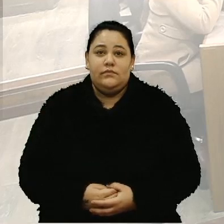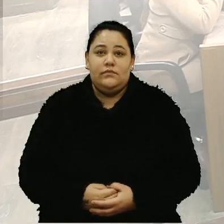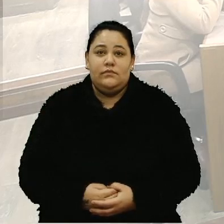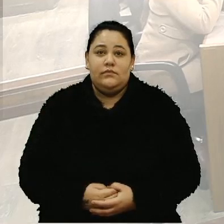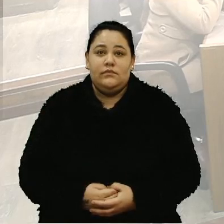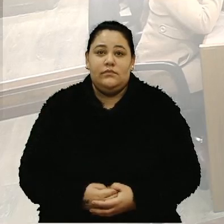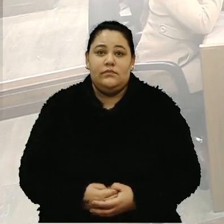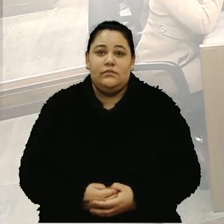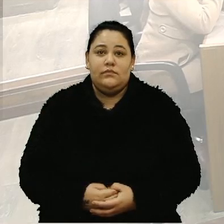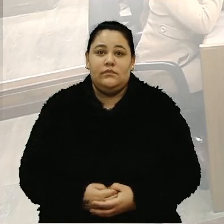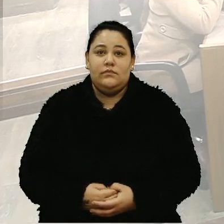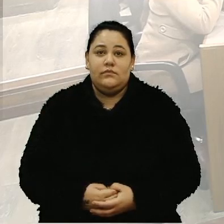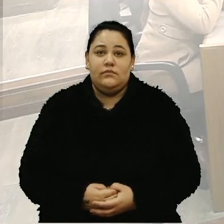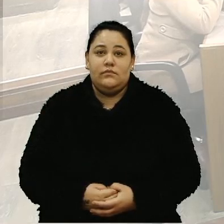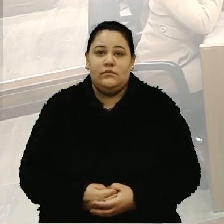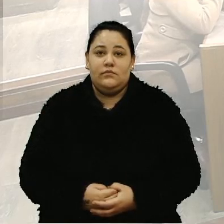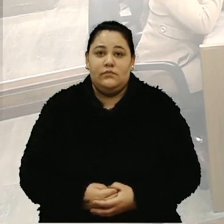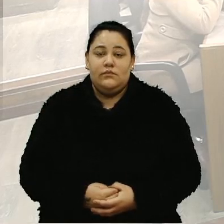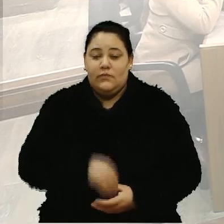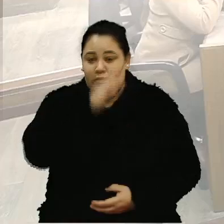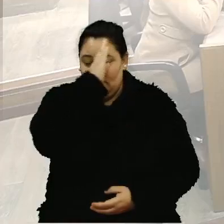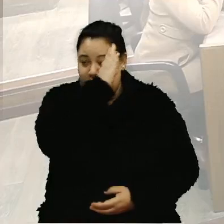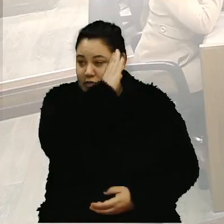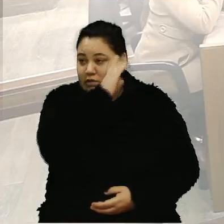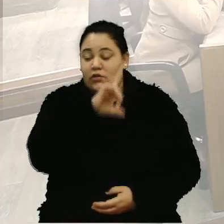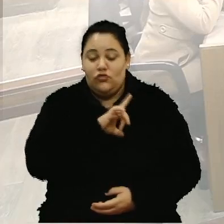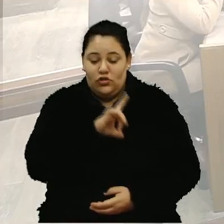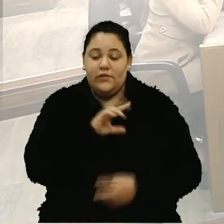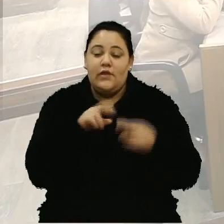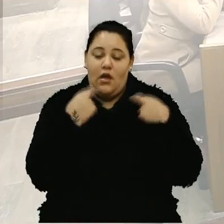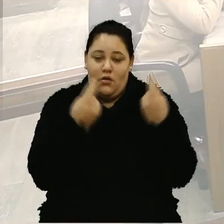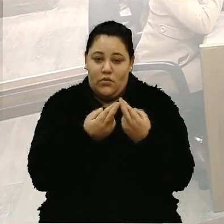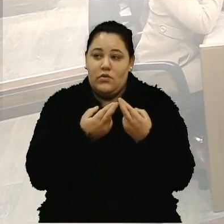eu quero dizer para o senhor que eu estive aqui na audiência pública.